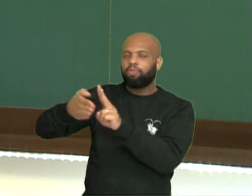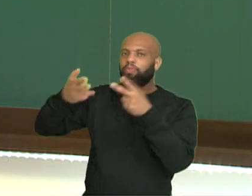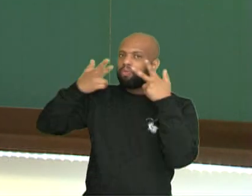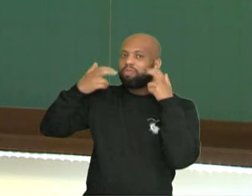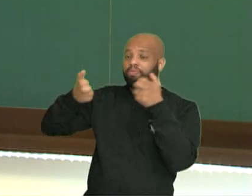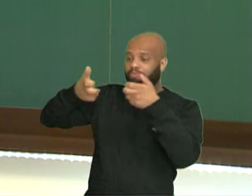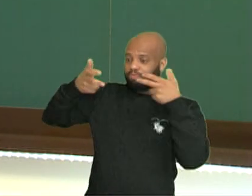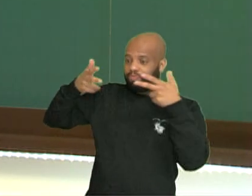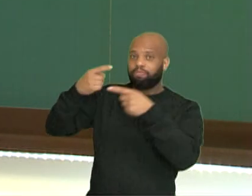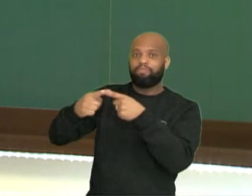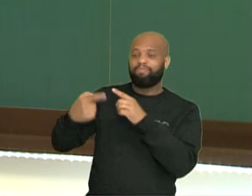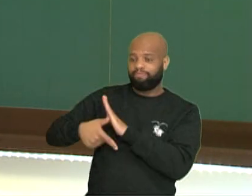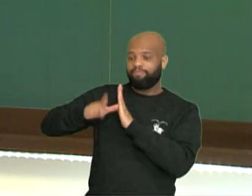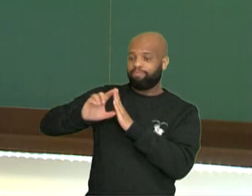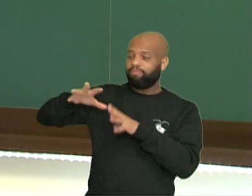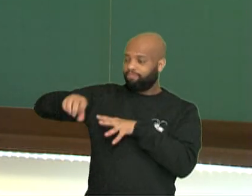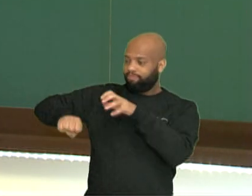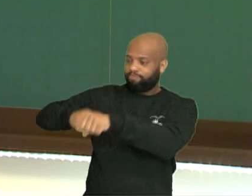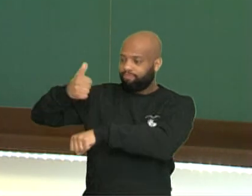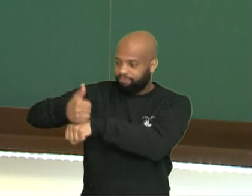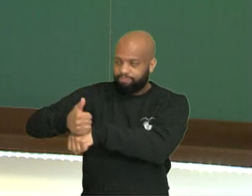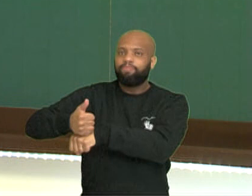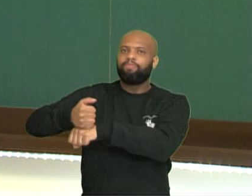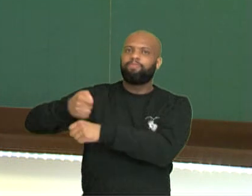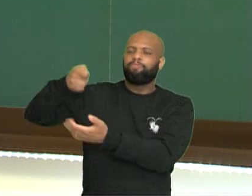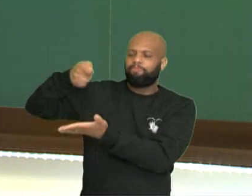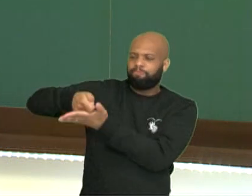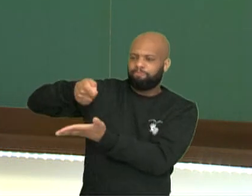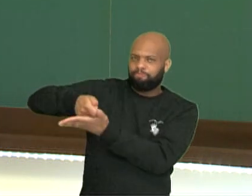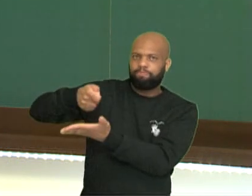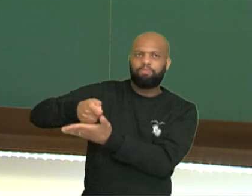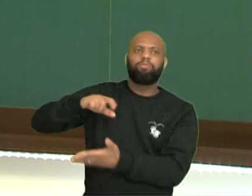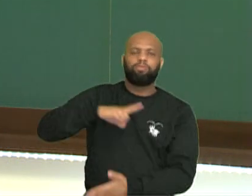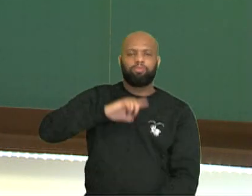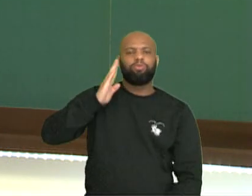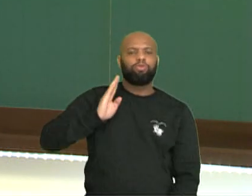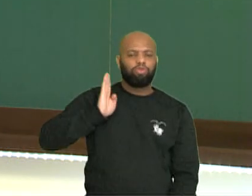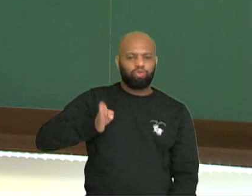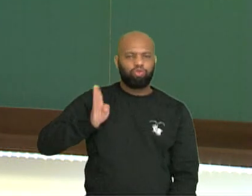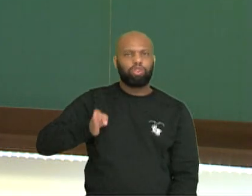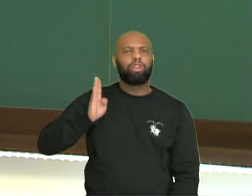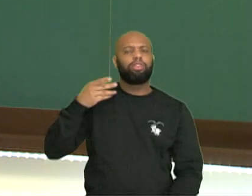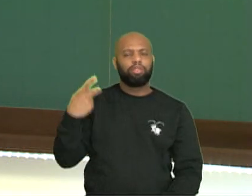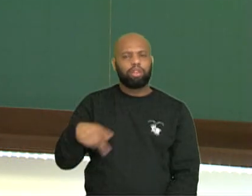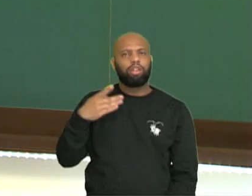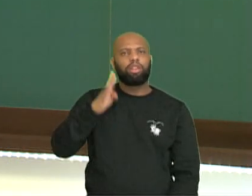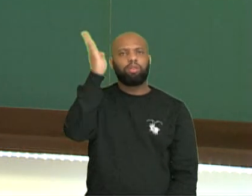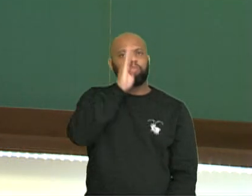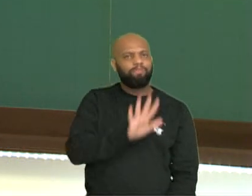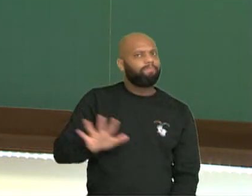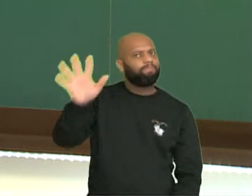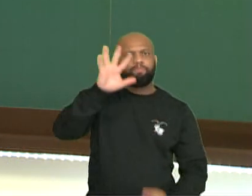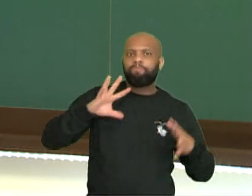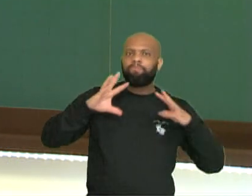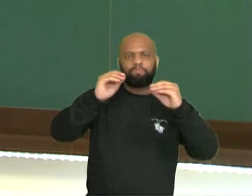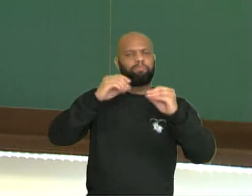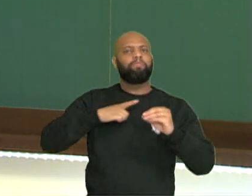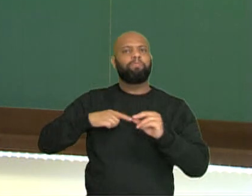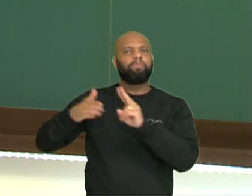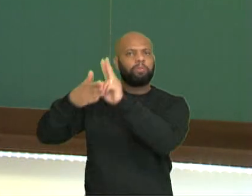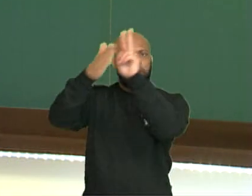anterior mesmo à forma de colonização que nos foi imposta, já existia em todo o território nacional, com todas as suas